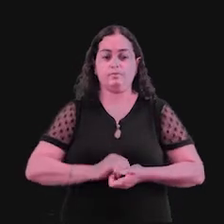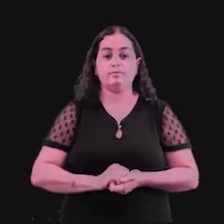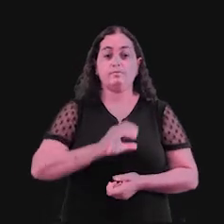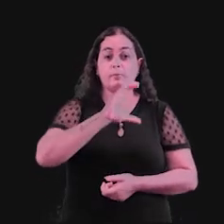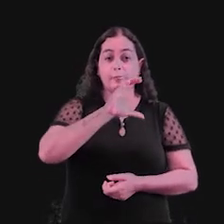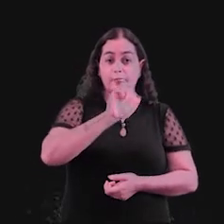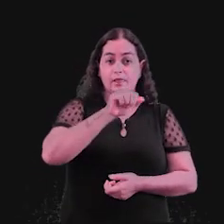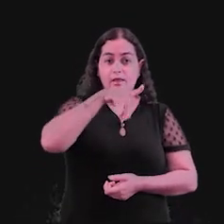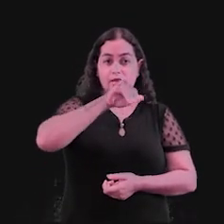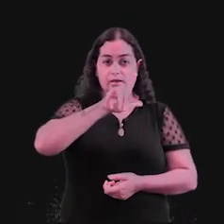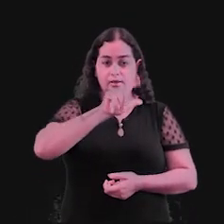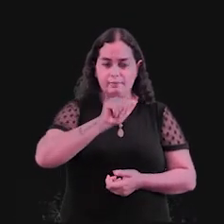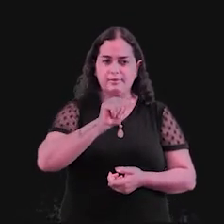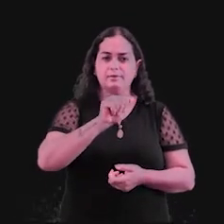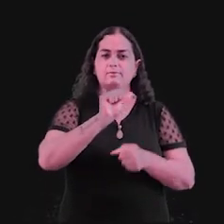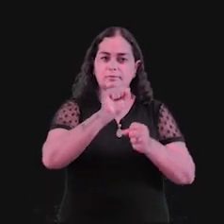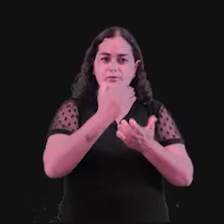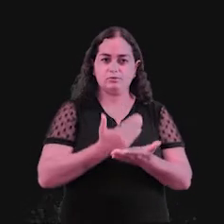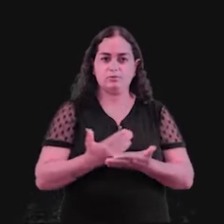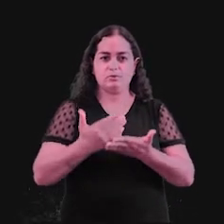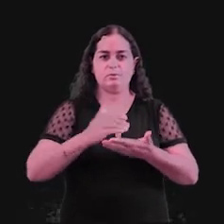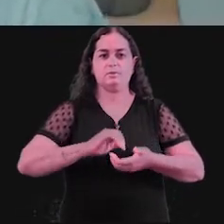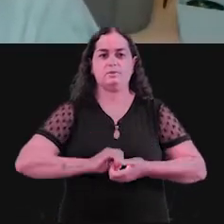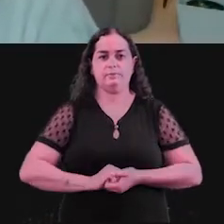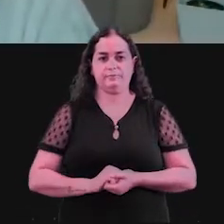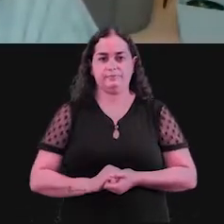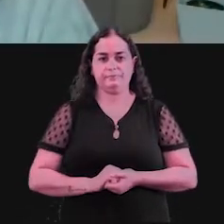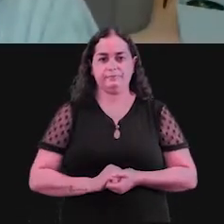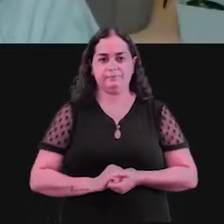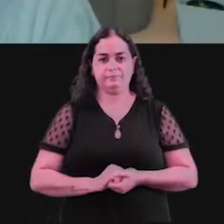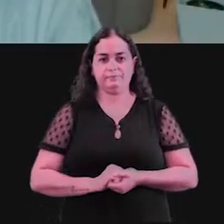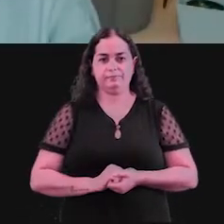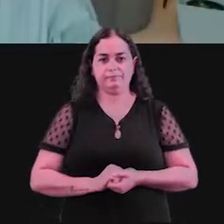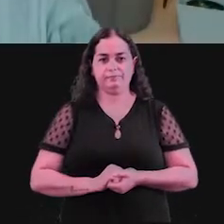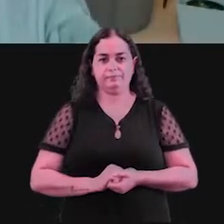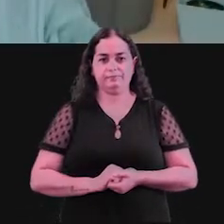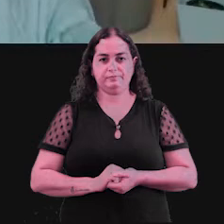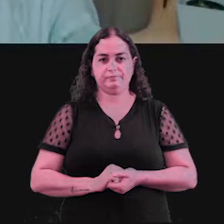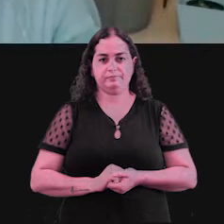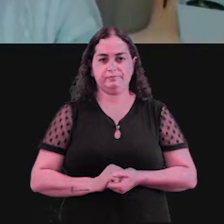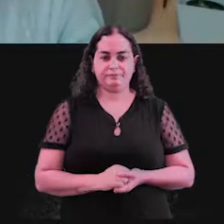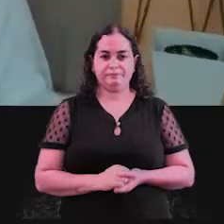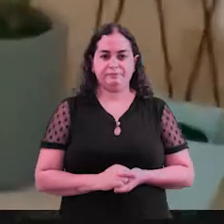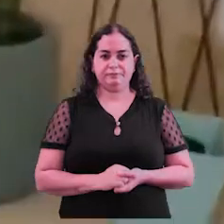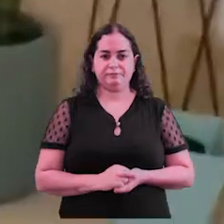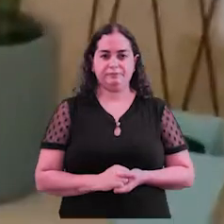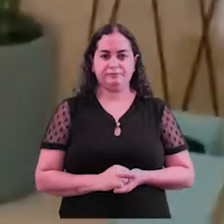discussões. Camila, é com você. E muito obrigado mais uma vez.